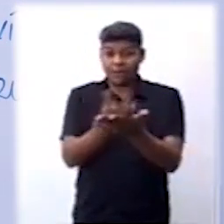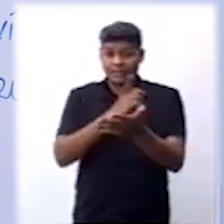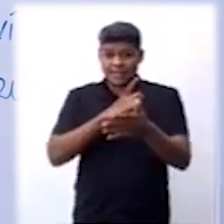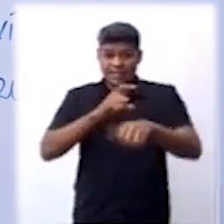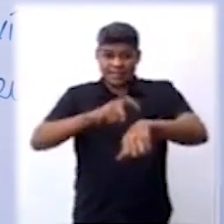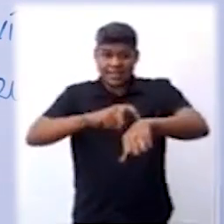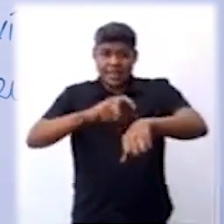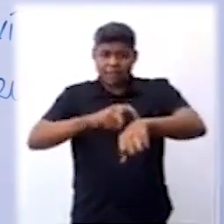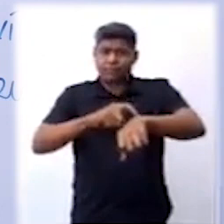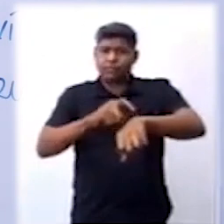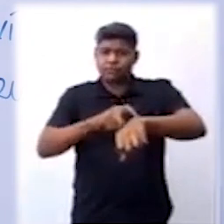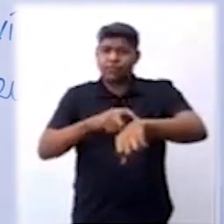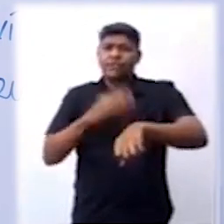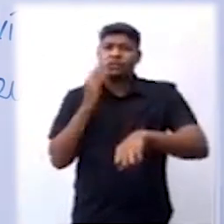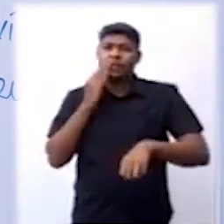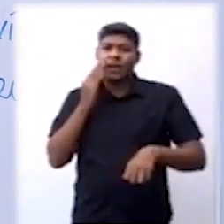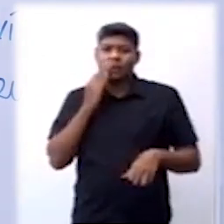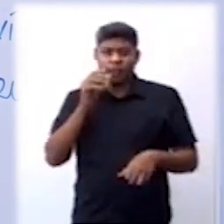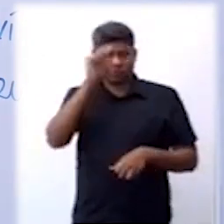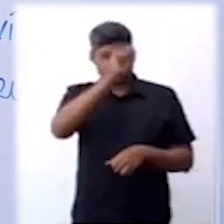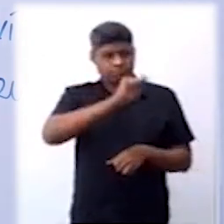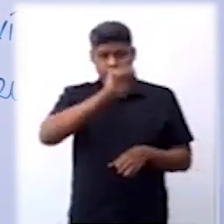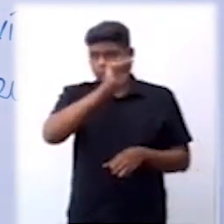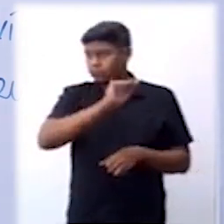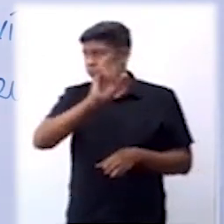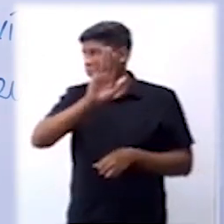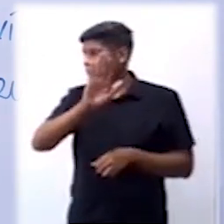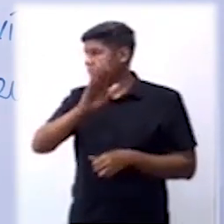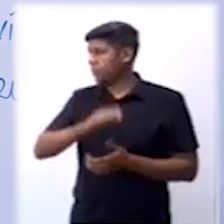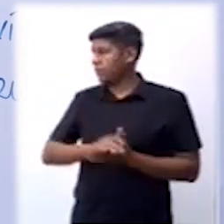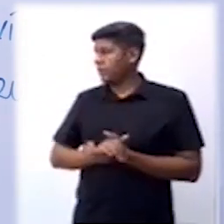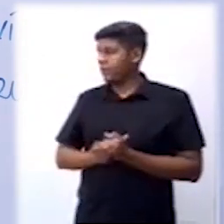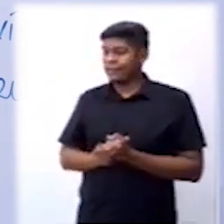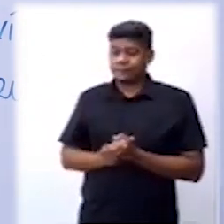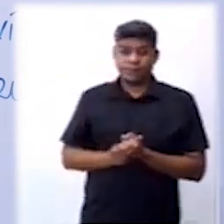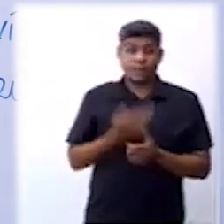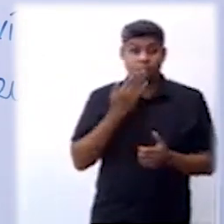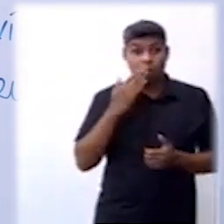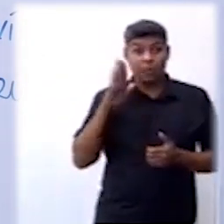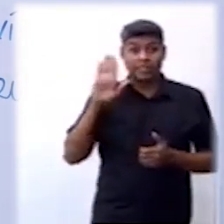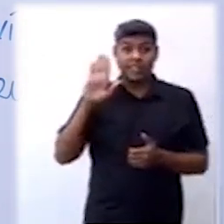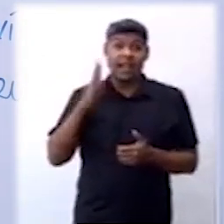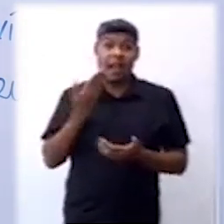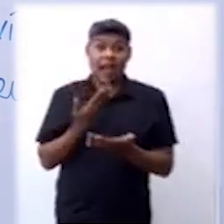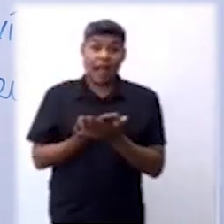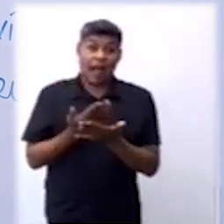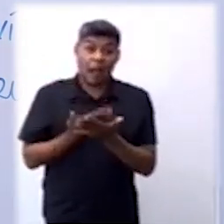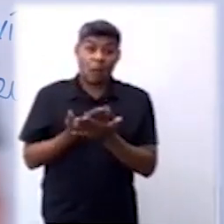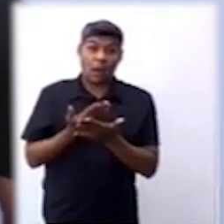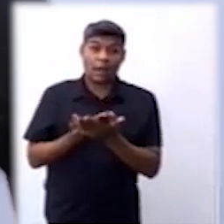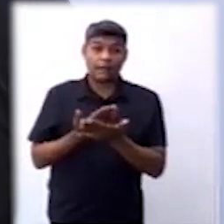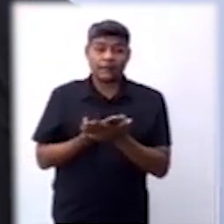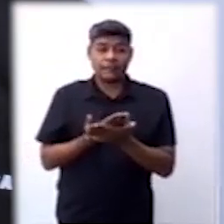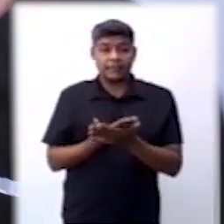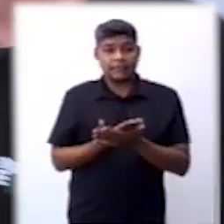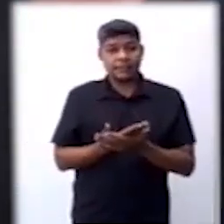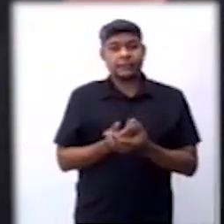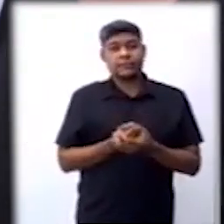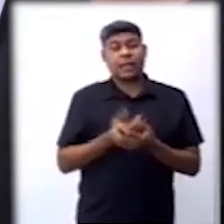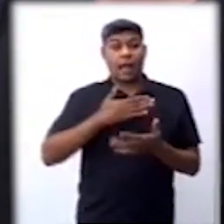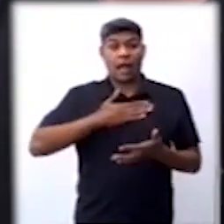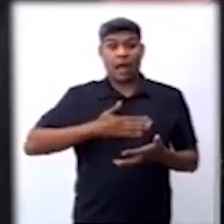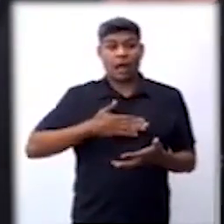tempinho ainda, eu queria apagar aqui o quadro para vocês, porque eu prometi na aula, em toda a calma do